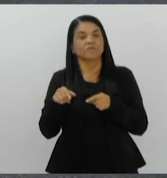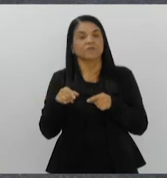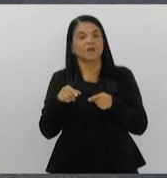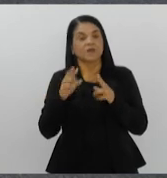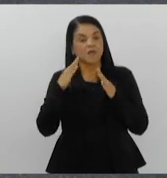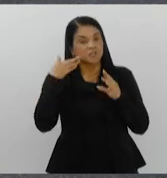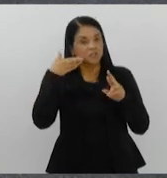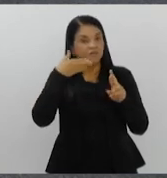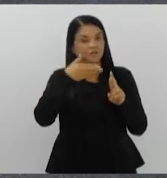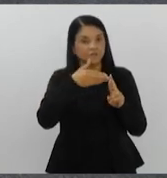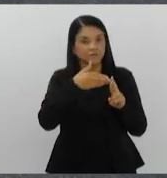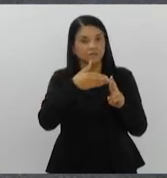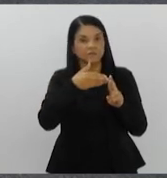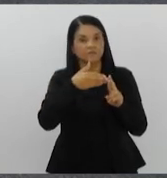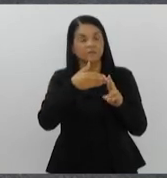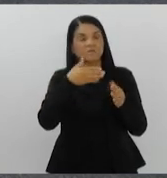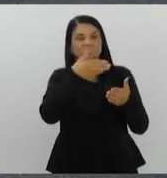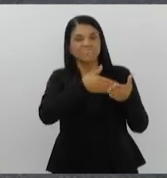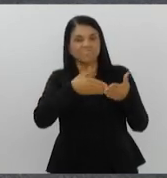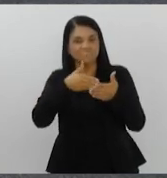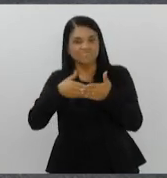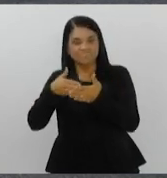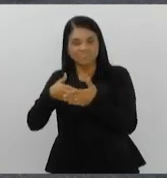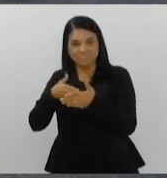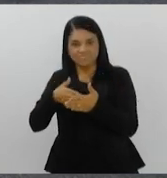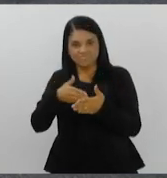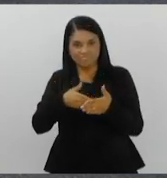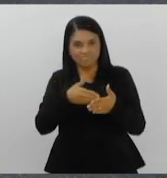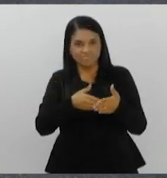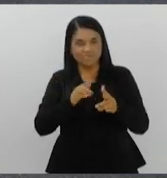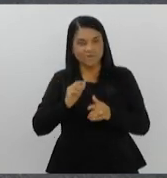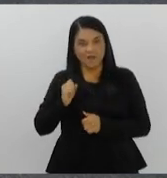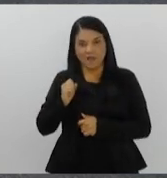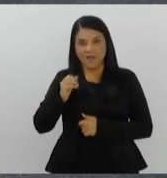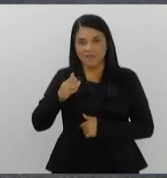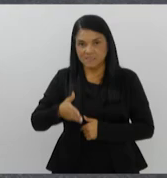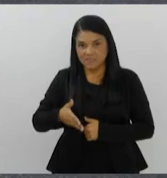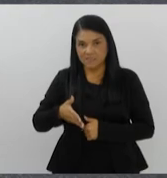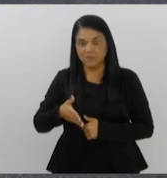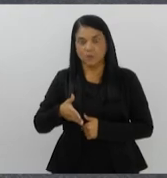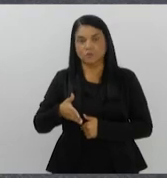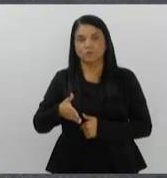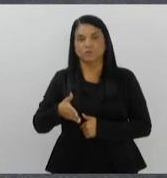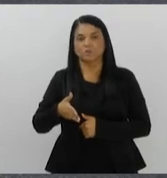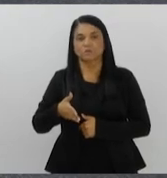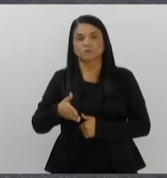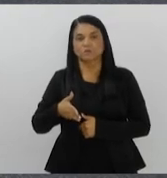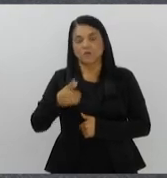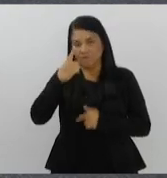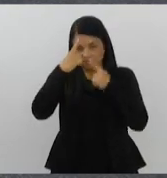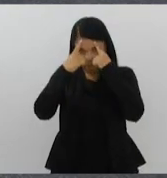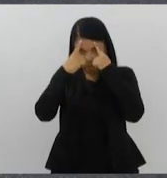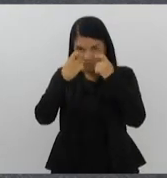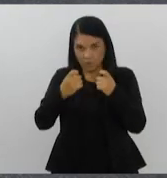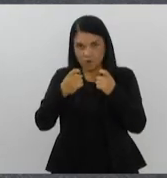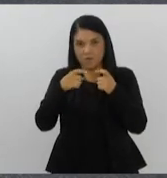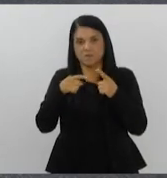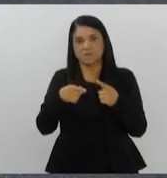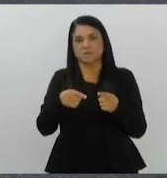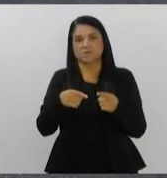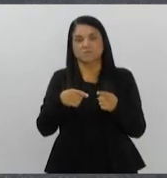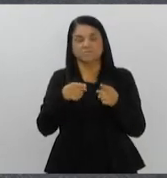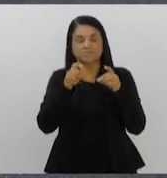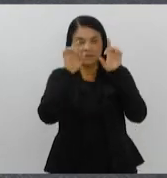direcionado, não é, para coibição e também uma ação de enfrentamento à violência específica